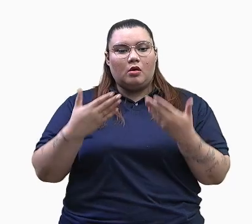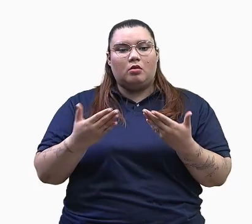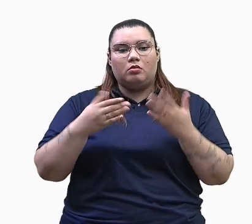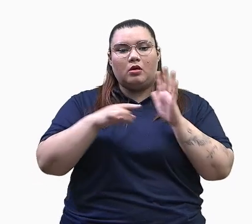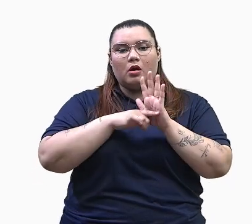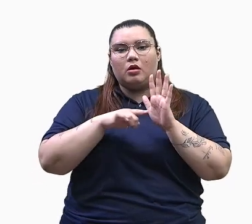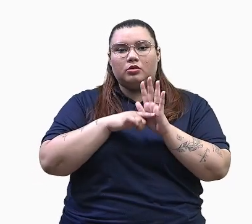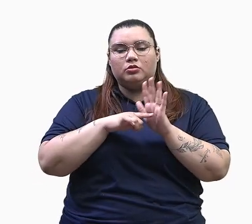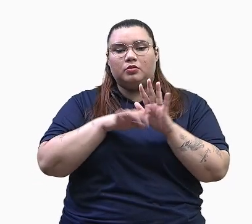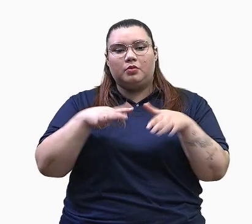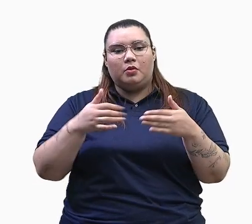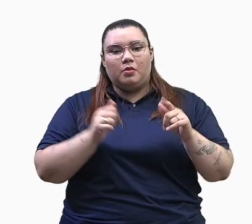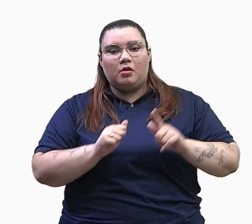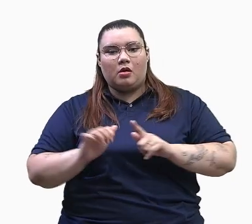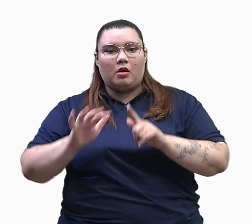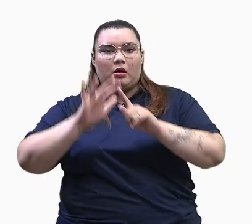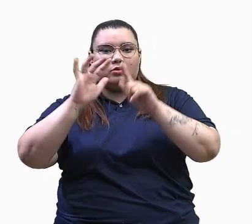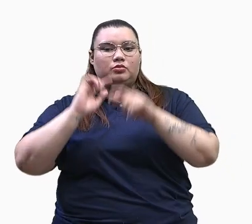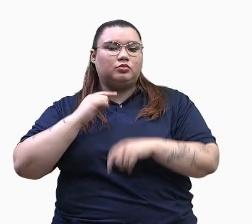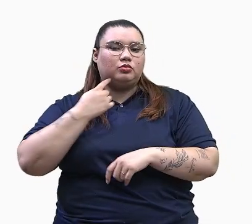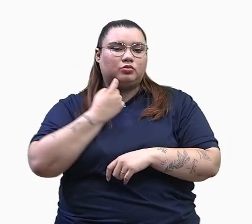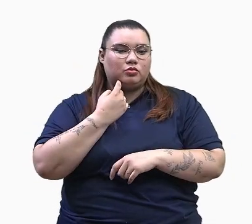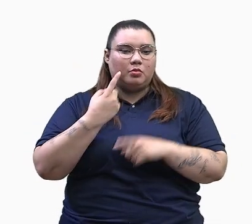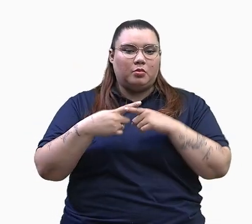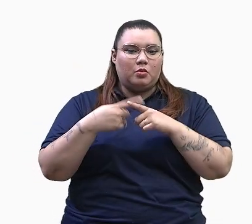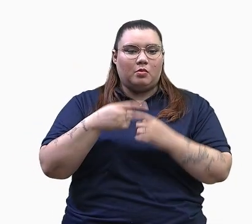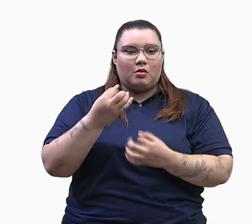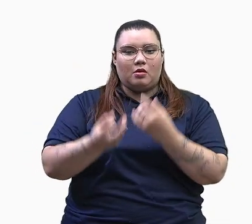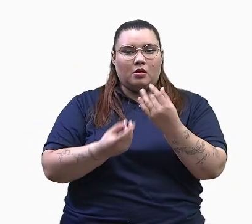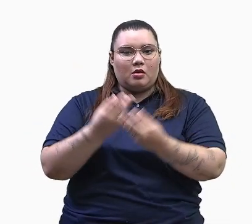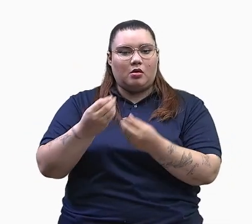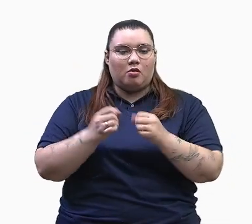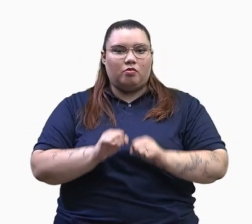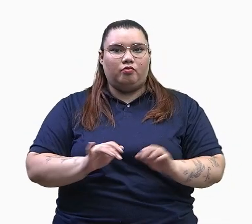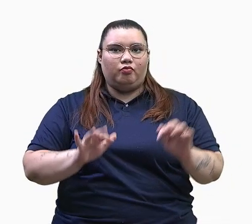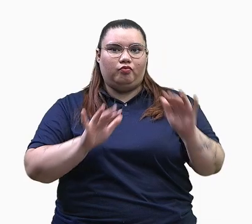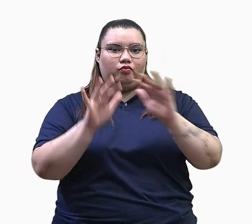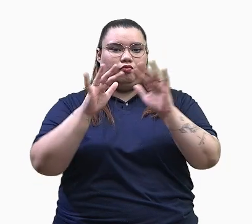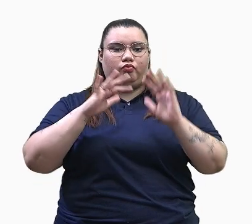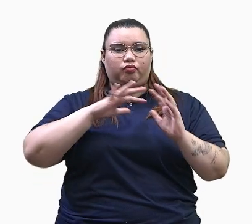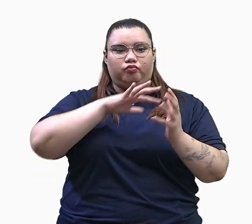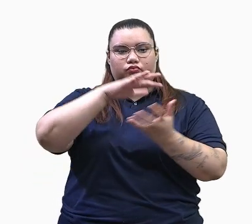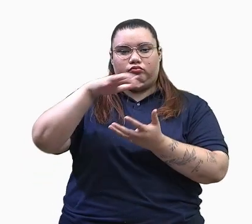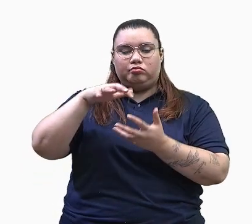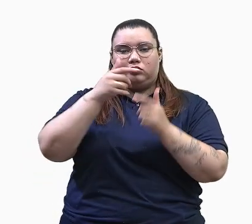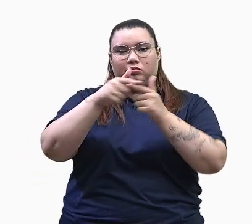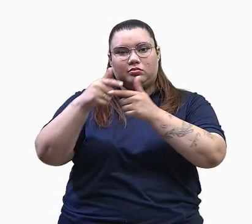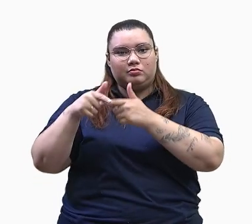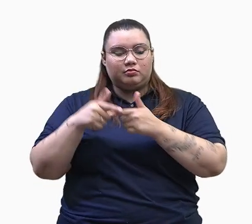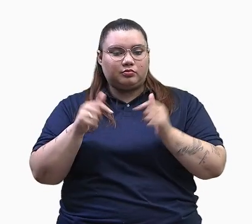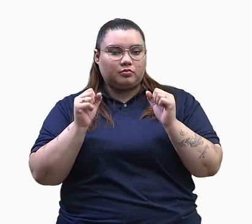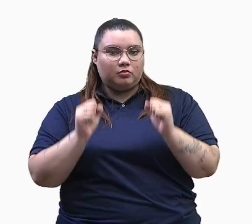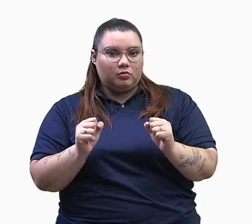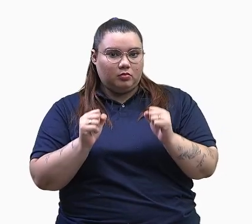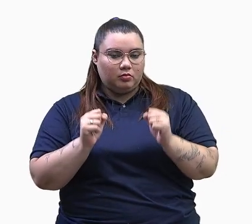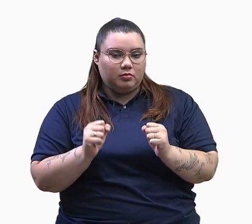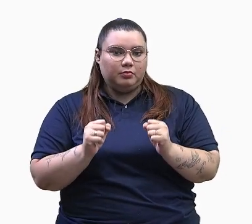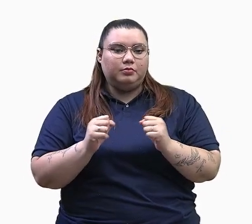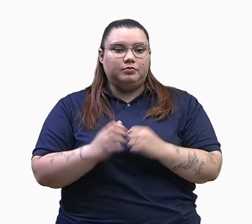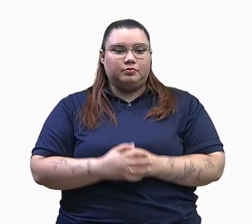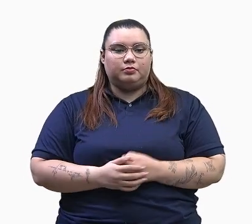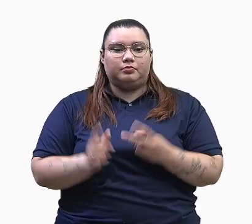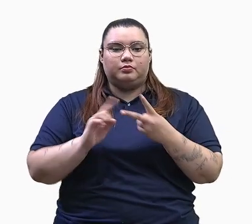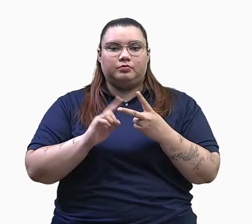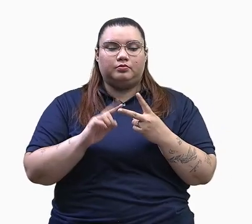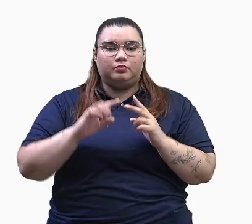nós temos, né, os gases poluentes que são emitidos para a atmosfera, né, isso pode causar sérios problemas aí voltados na poluição. Nós